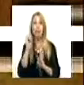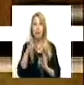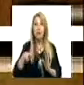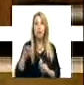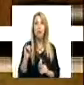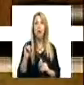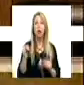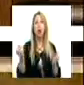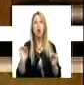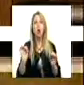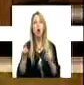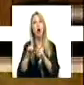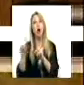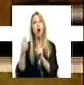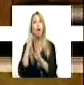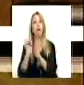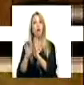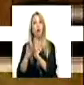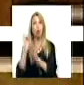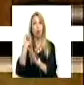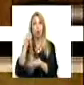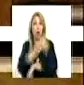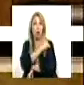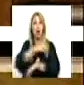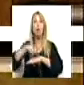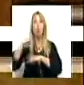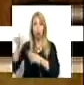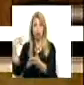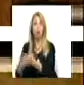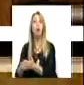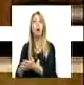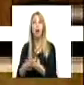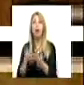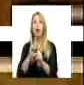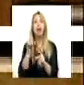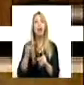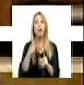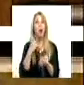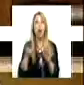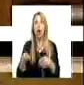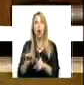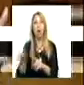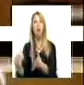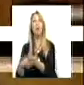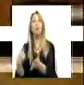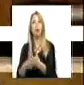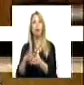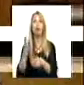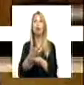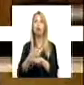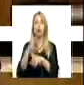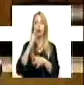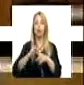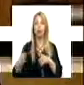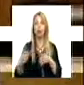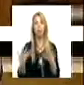não isenta deste imposto os fundos imobiliários, nem acaba com a contribuição para o setor energético. Daqui resulta uma